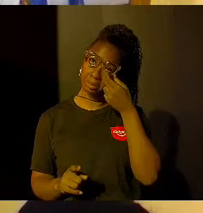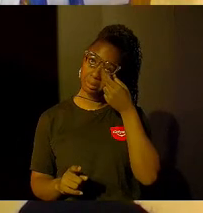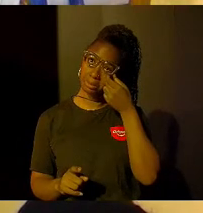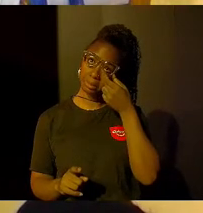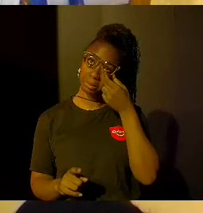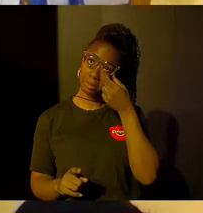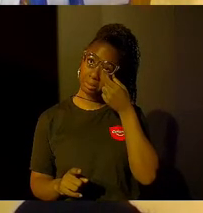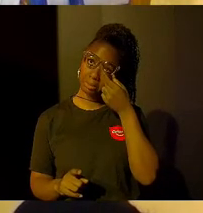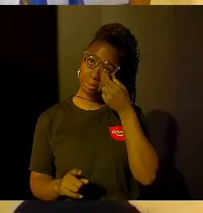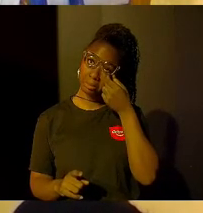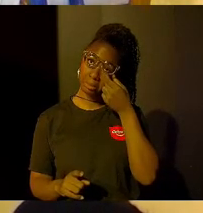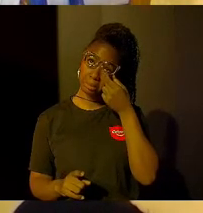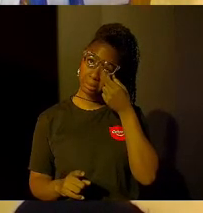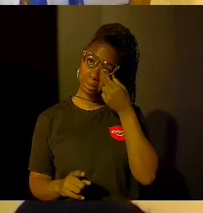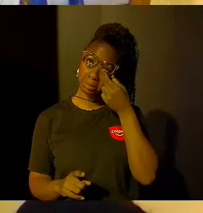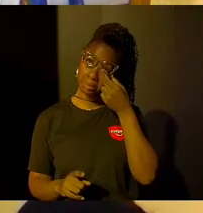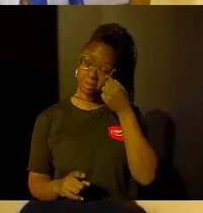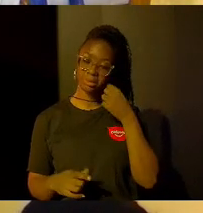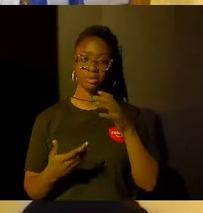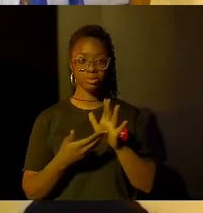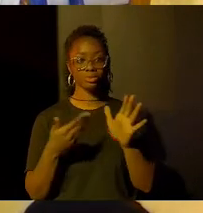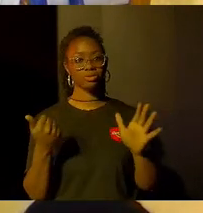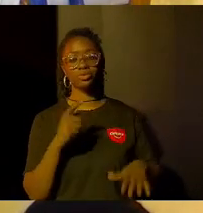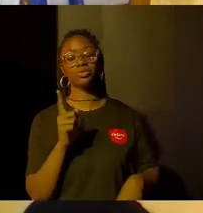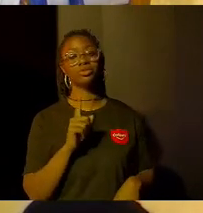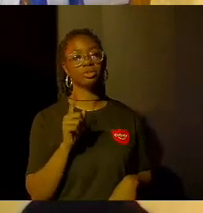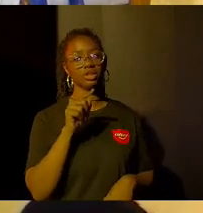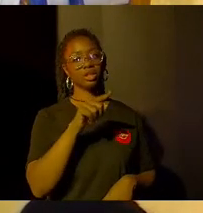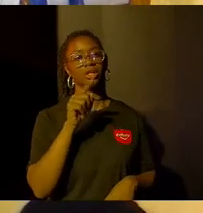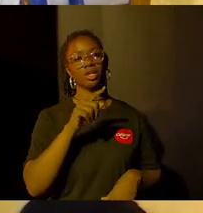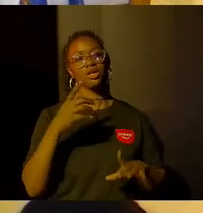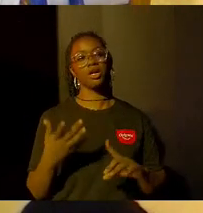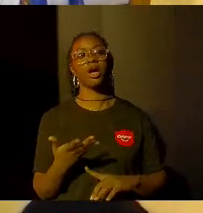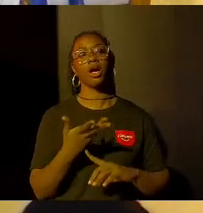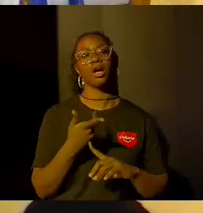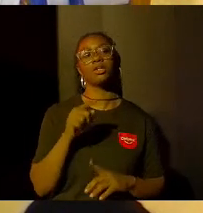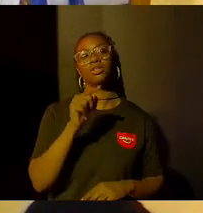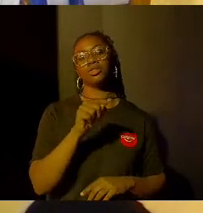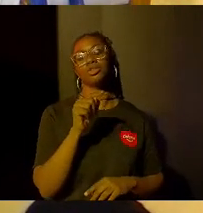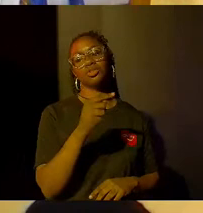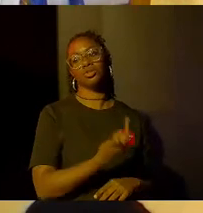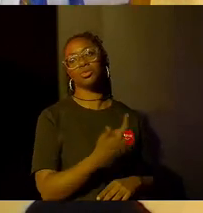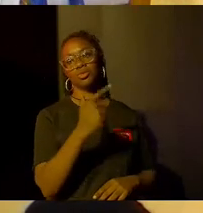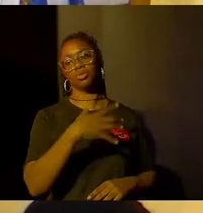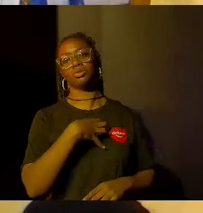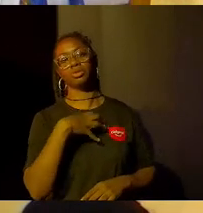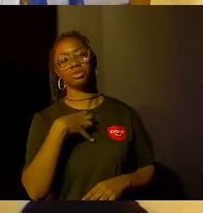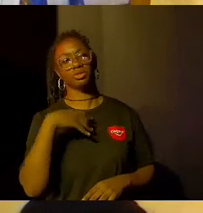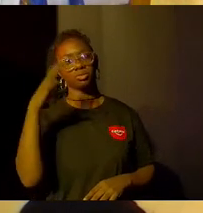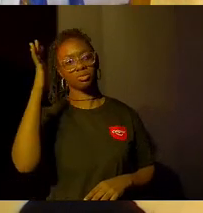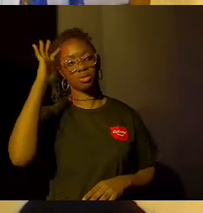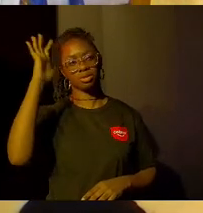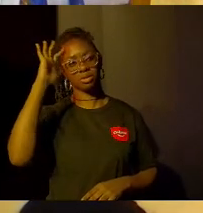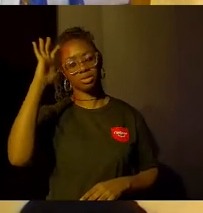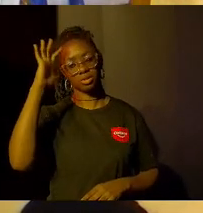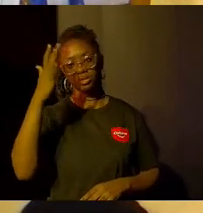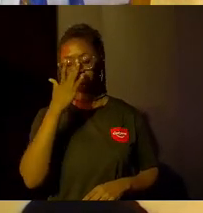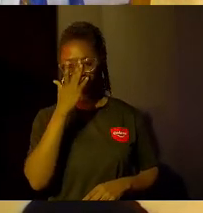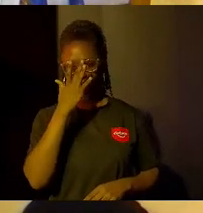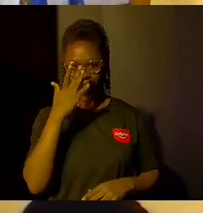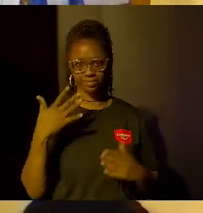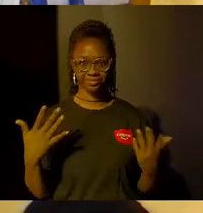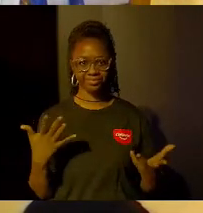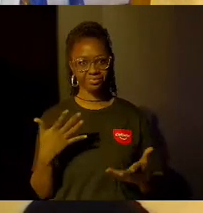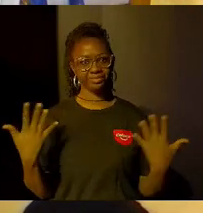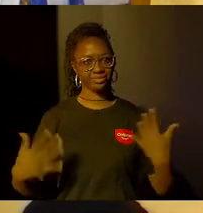do outro a parte artística que é imaginar Imagina é eu acho que eu compus com outro muita gente dizia Nossa